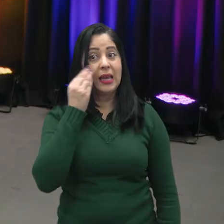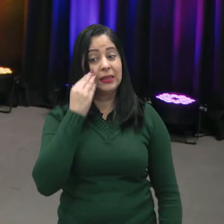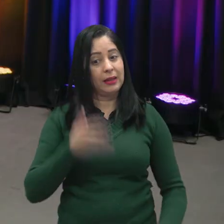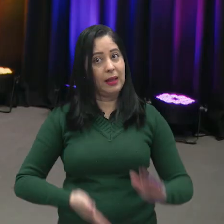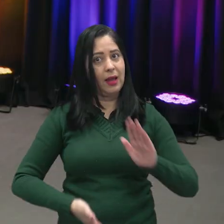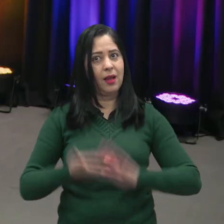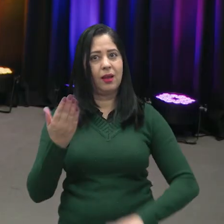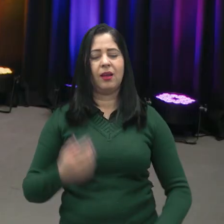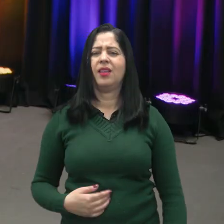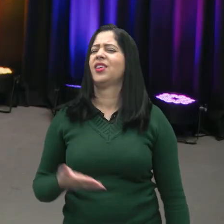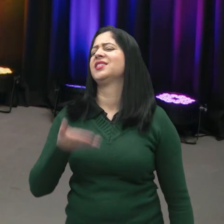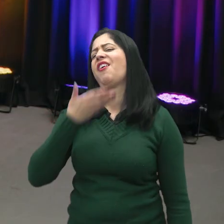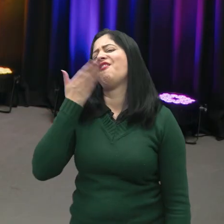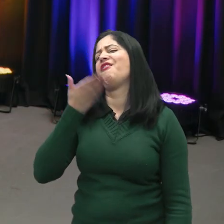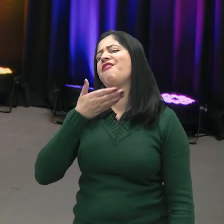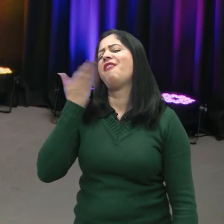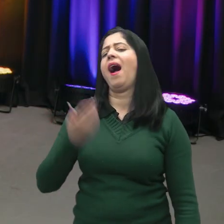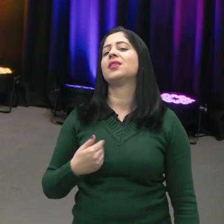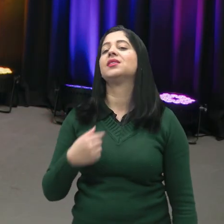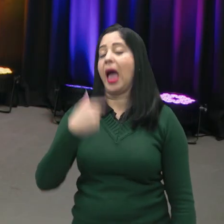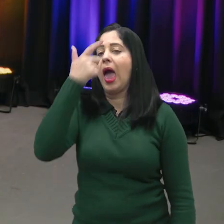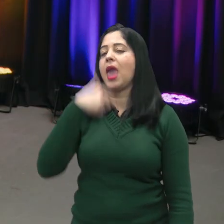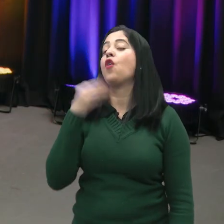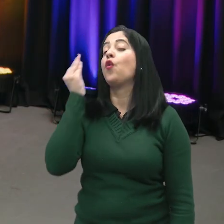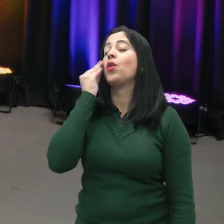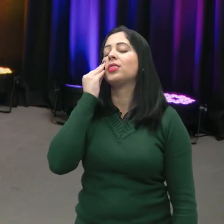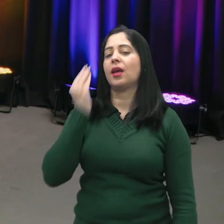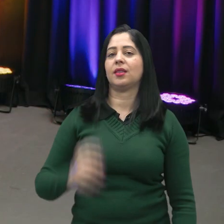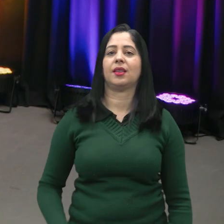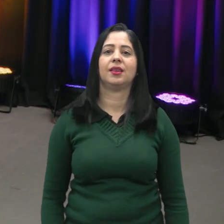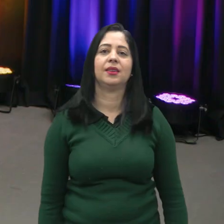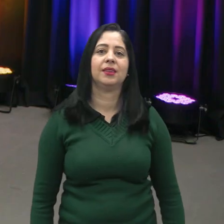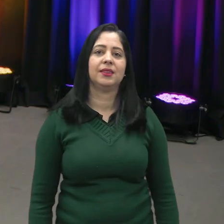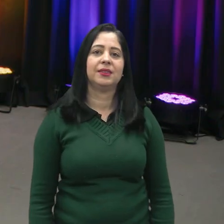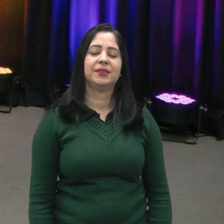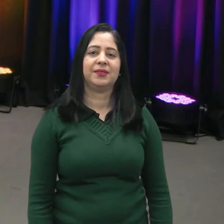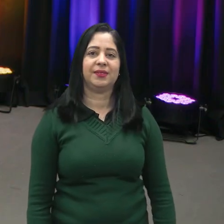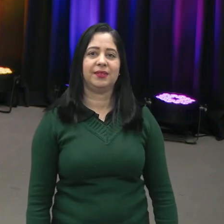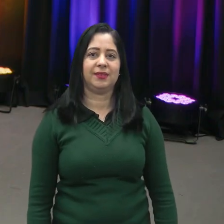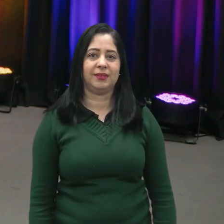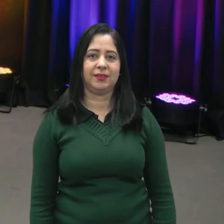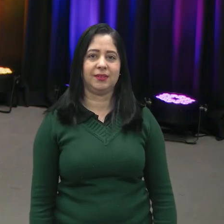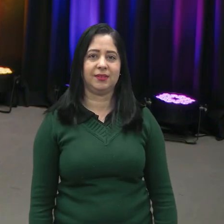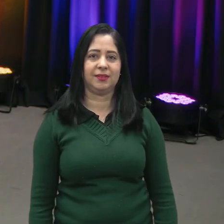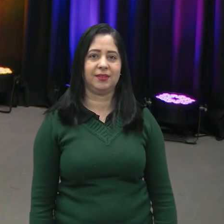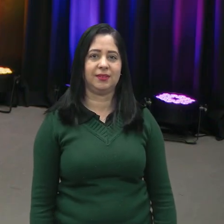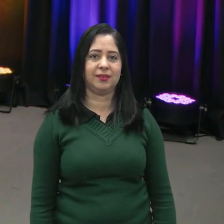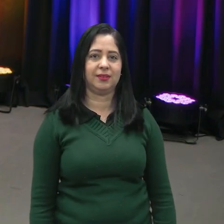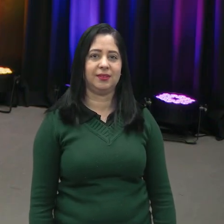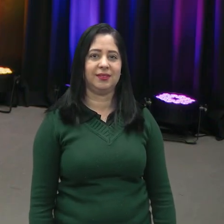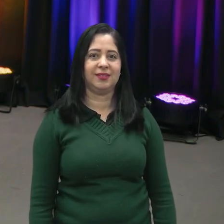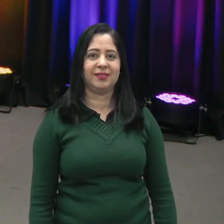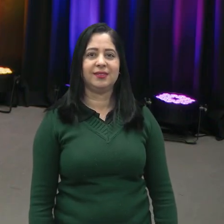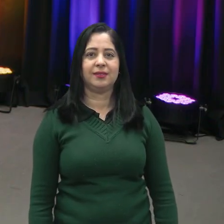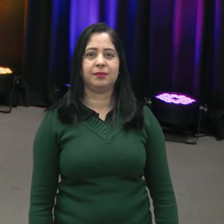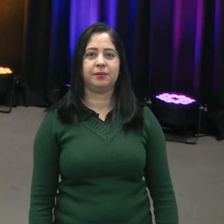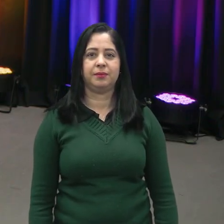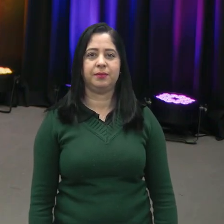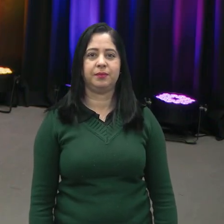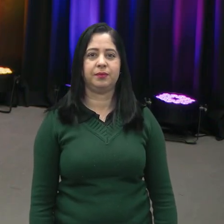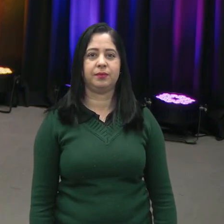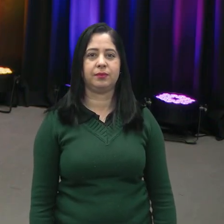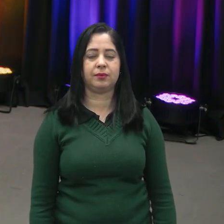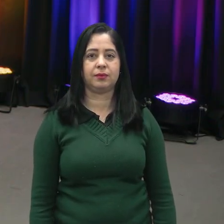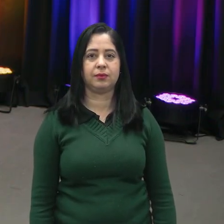Vai. Alguém me pegou aqui? Segurou, primeiro a rotação. Pra cima, rotação pra fora? Ó, olha o meu dedão. Rotaciona pra cima